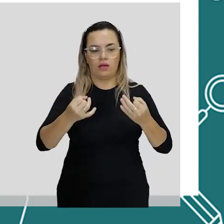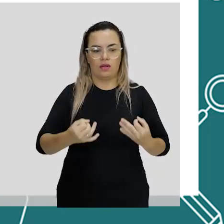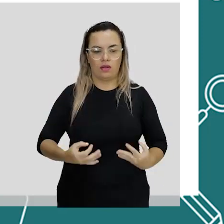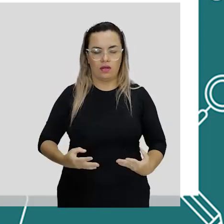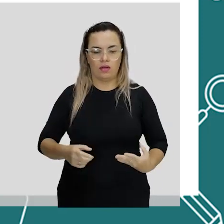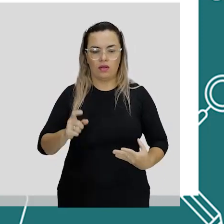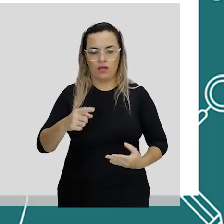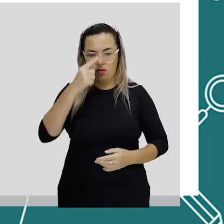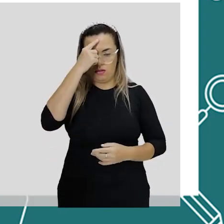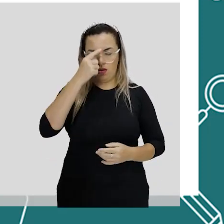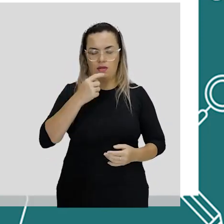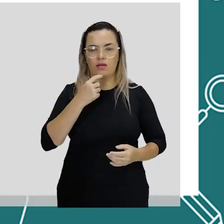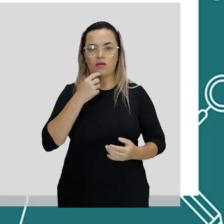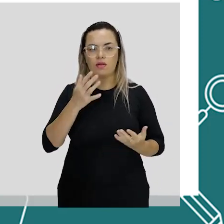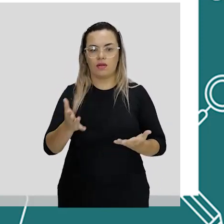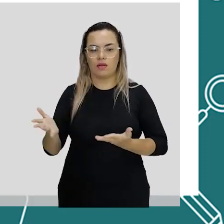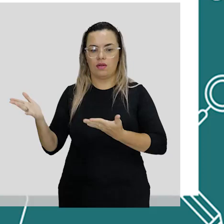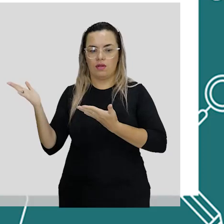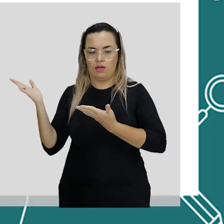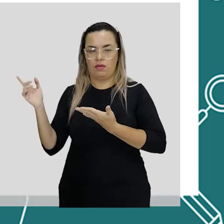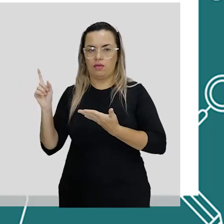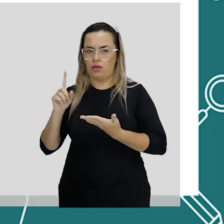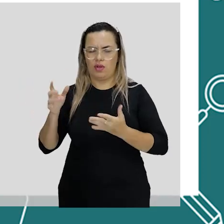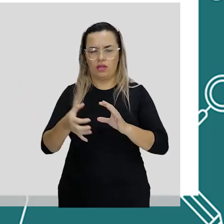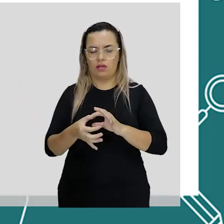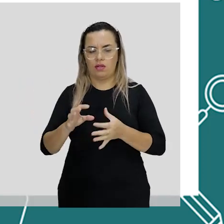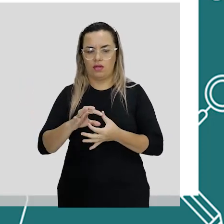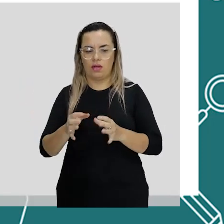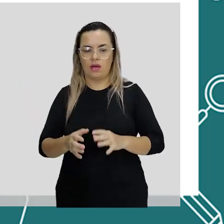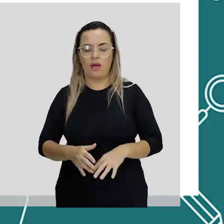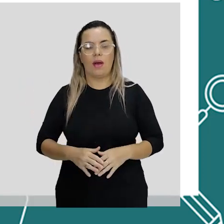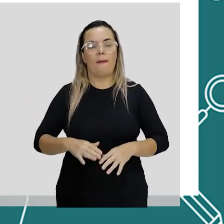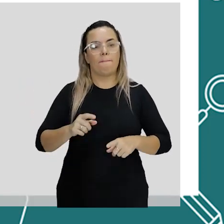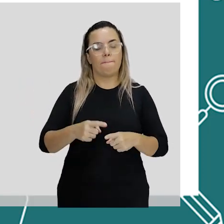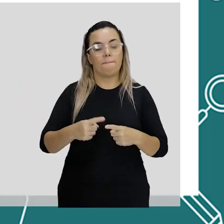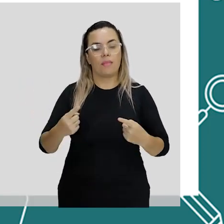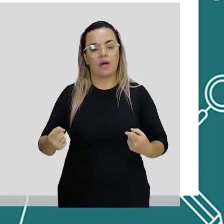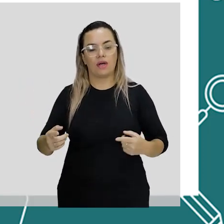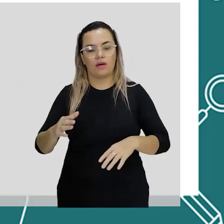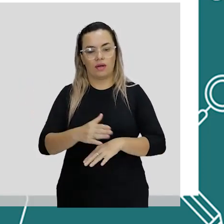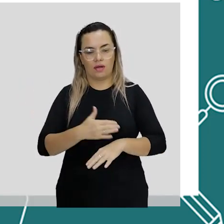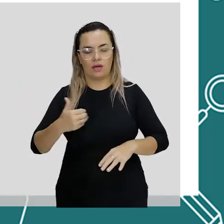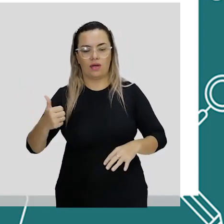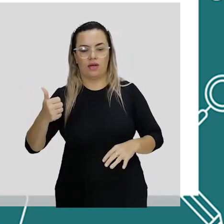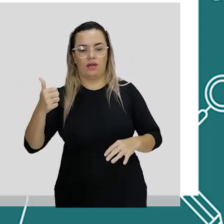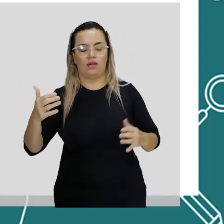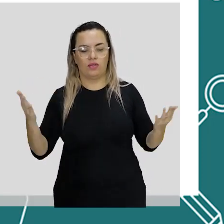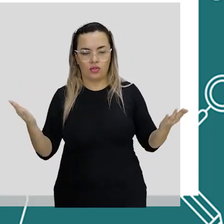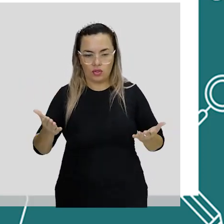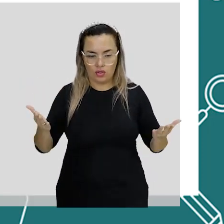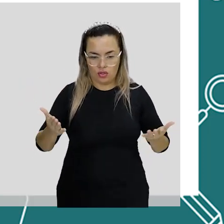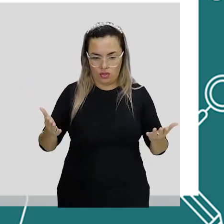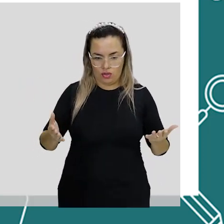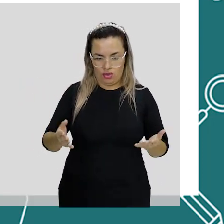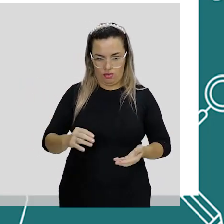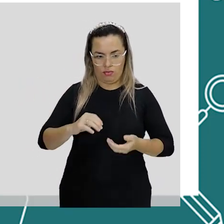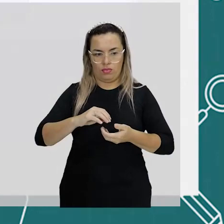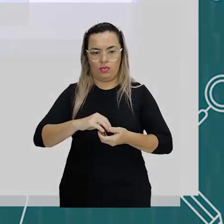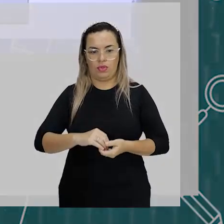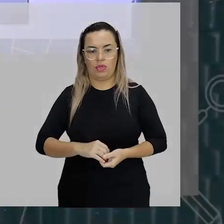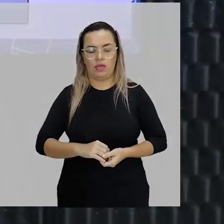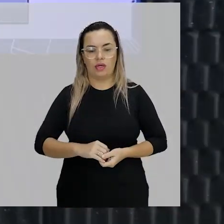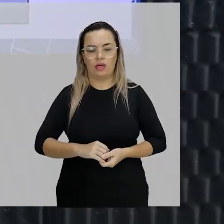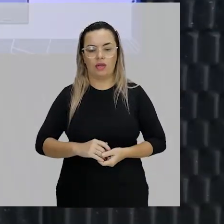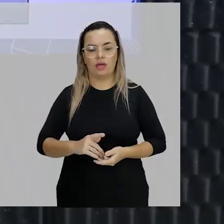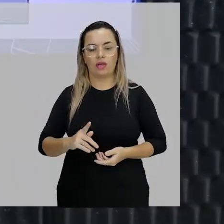não é uma imagem de uma maratona olímpica, mas é um dos melhores atletas que nós temos na atualidade relacionado à maratona, o queniano Eliud